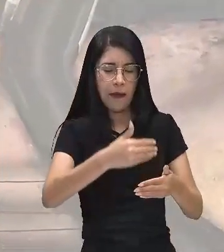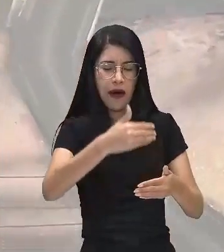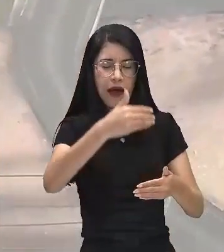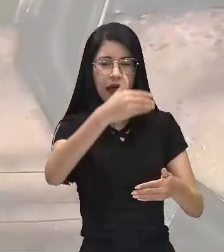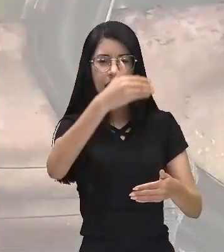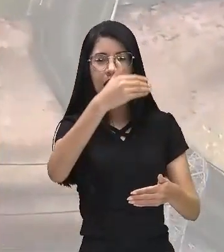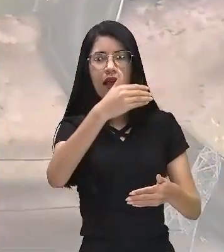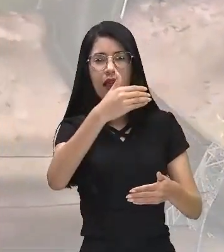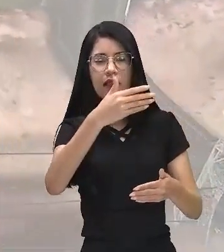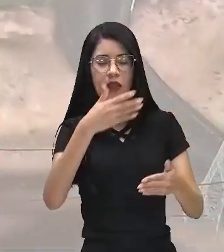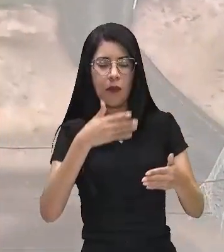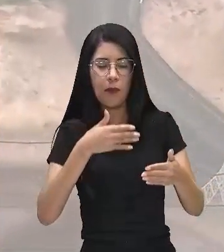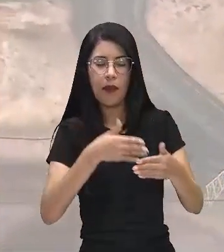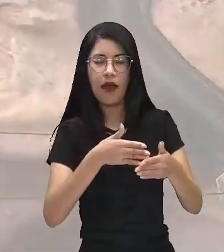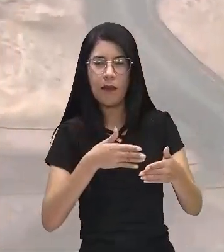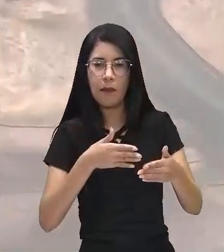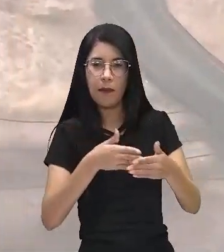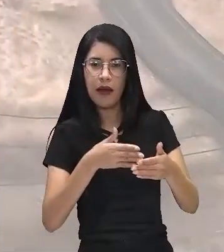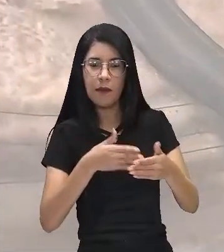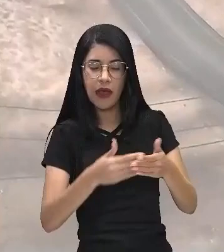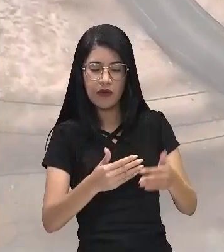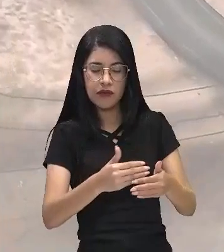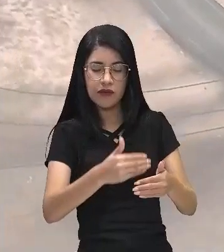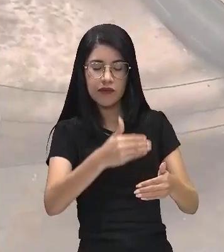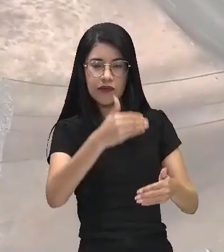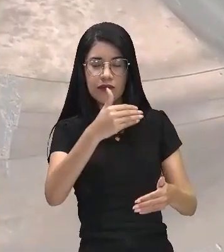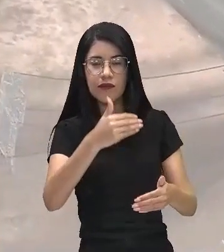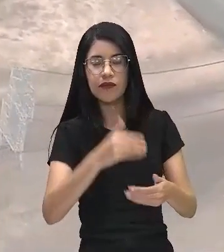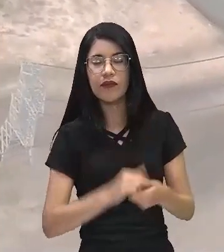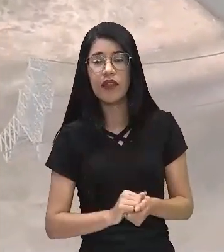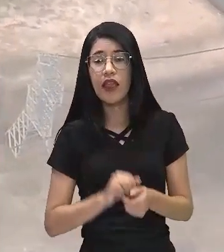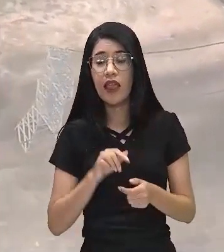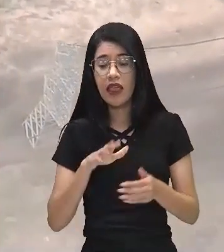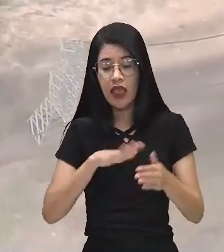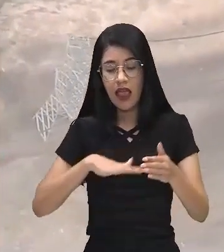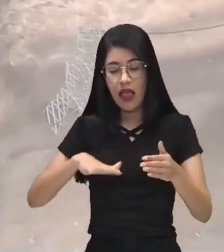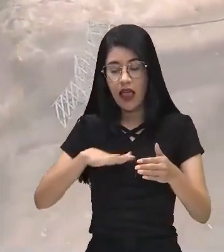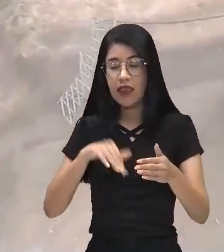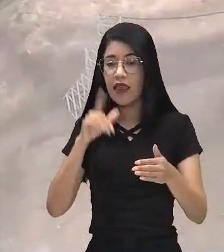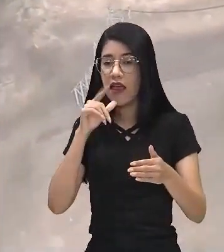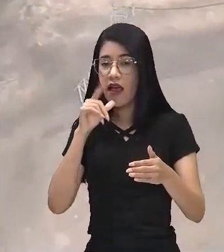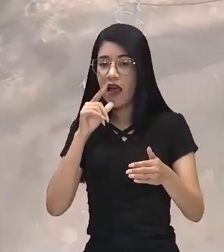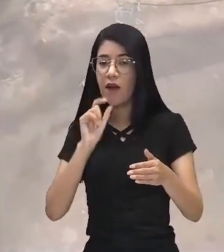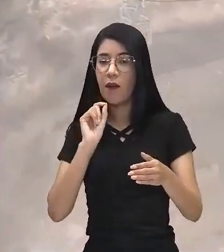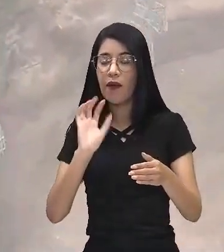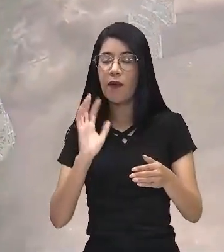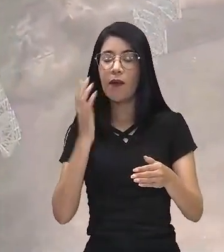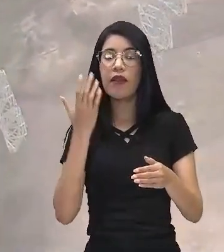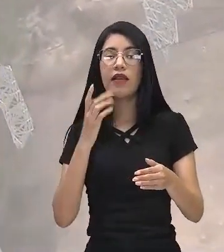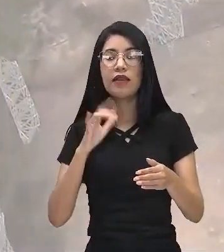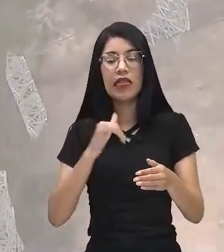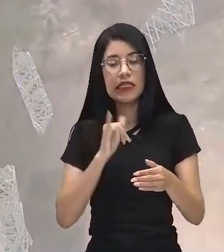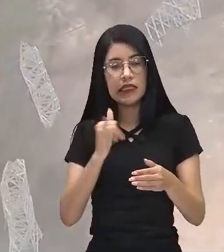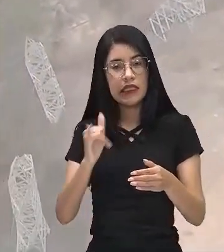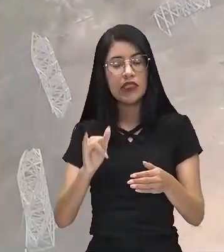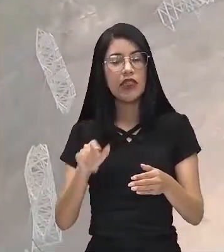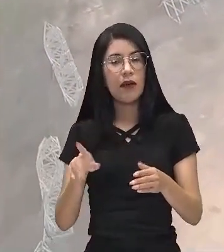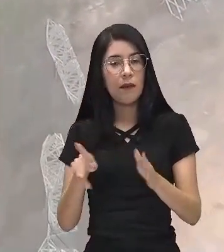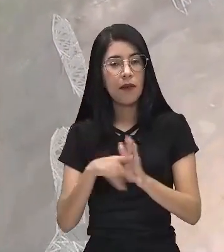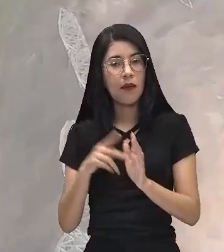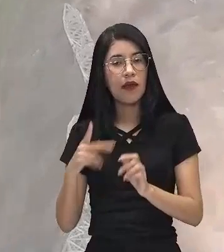aí uma barreira, uma barragem nessa água. E essa água que vai ficar acumulada lá em cima vai ter uma energia que nós chamamos